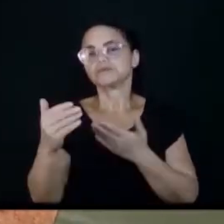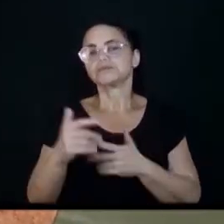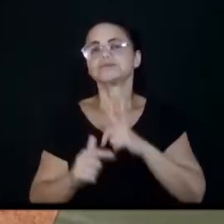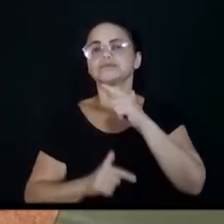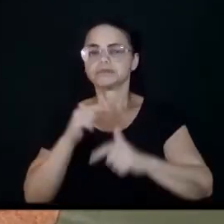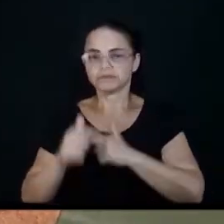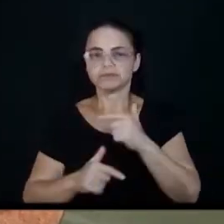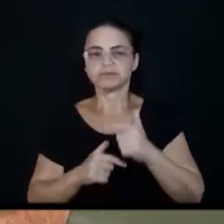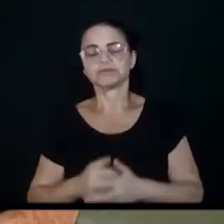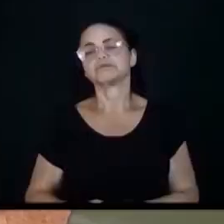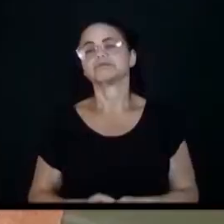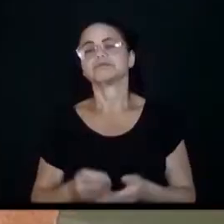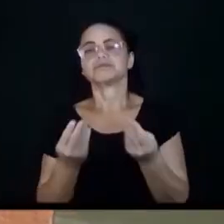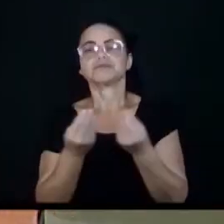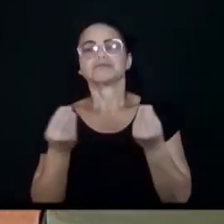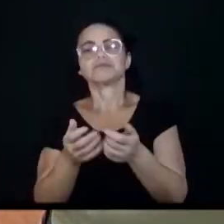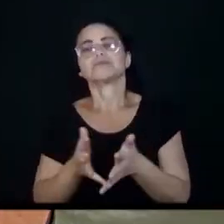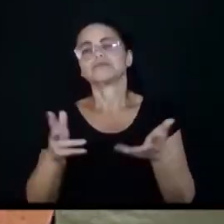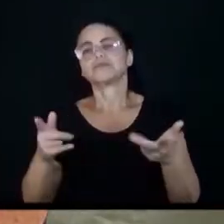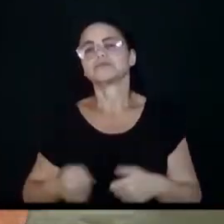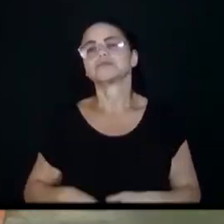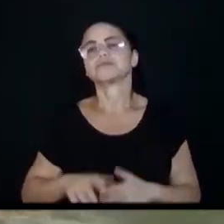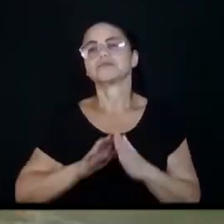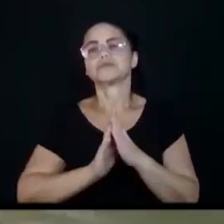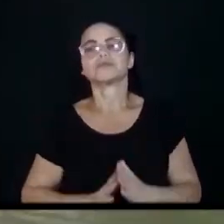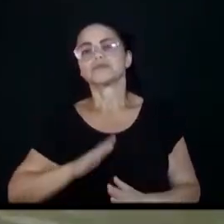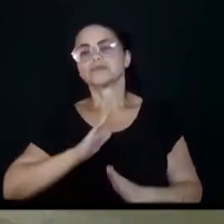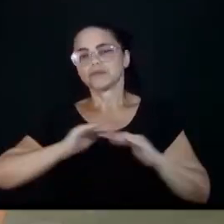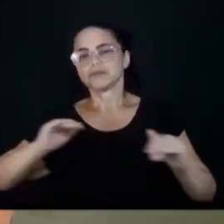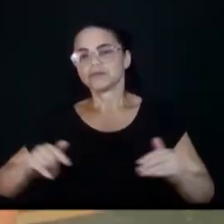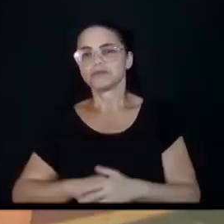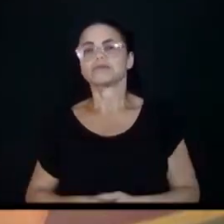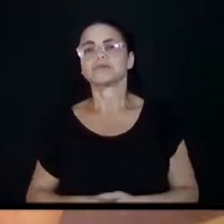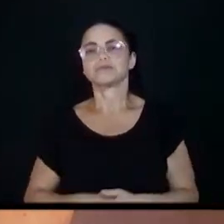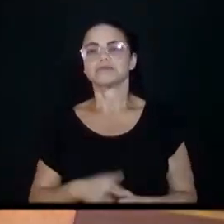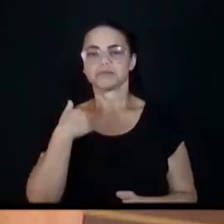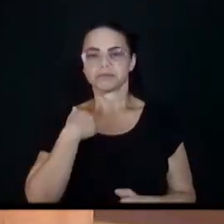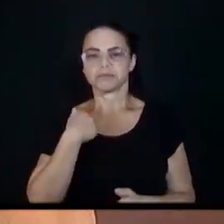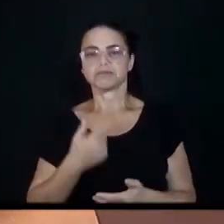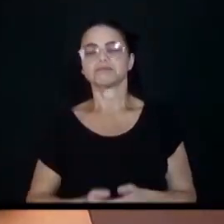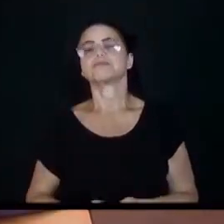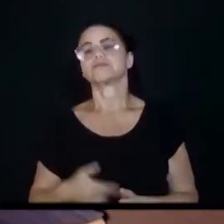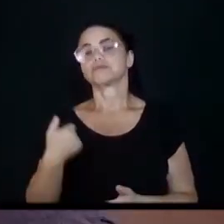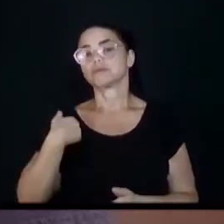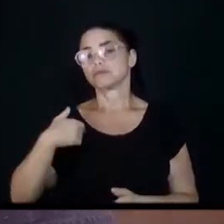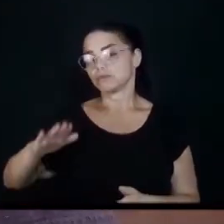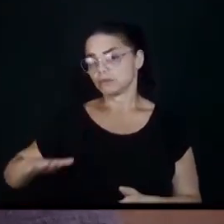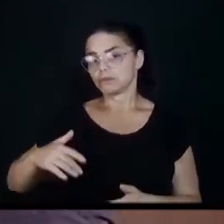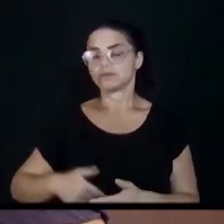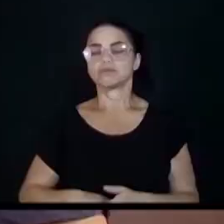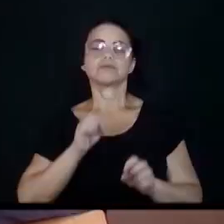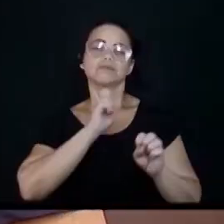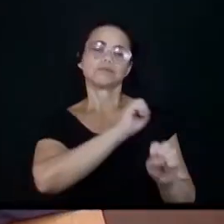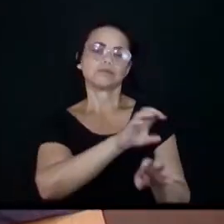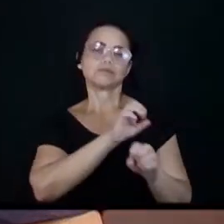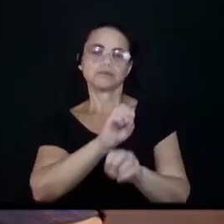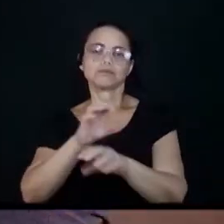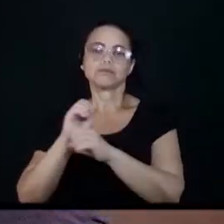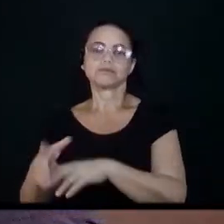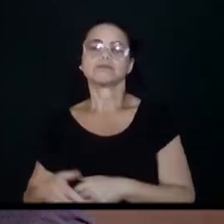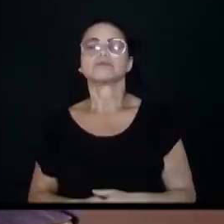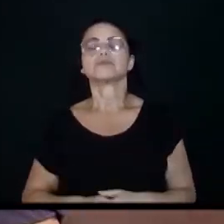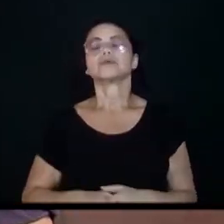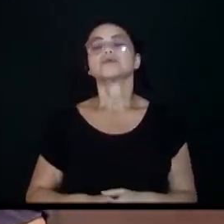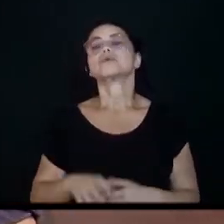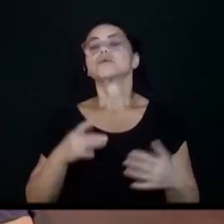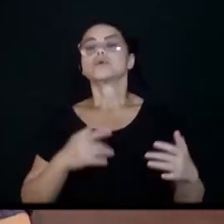rico com essas crianças? Eu fui criança educando de ONG também. Eu fui da primeira formação